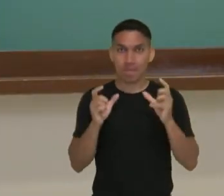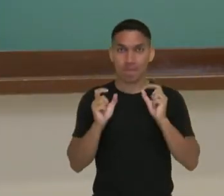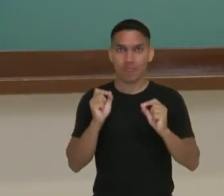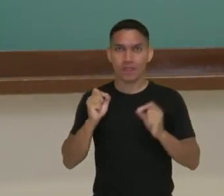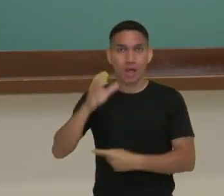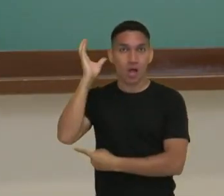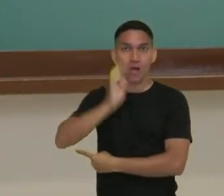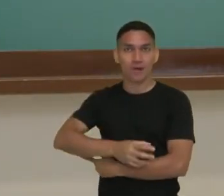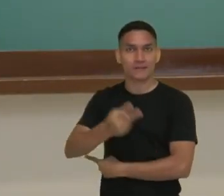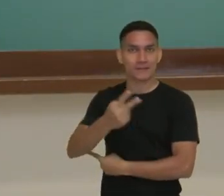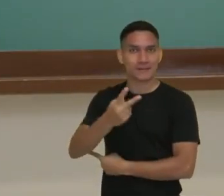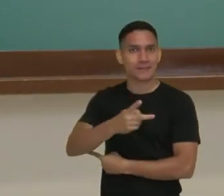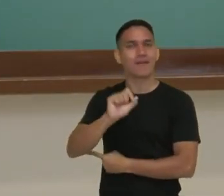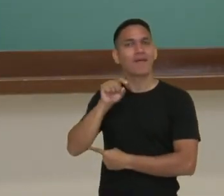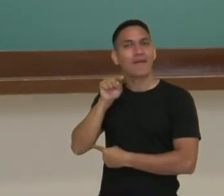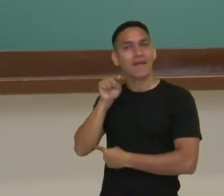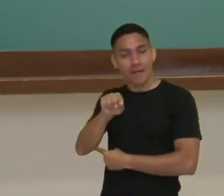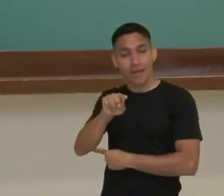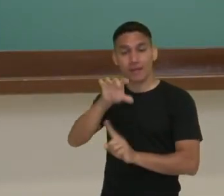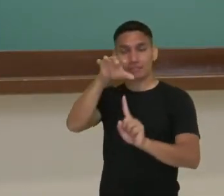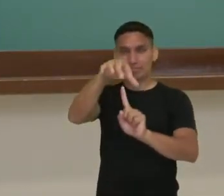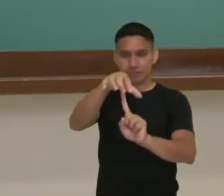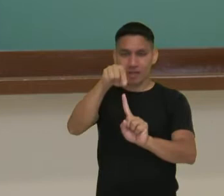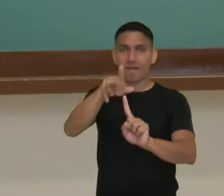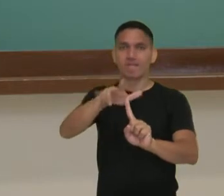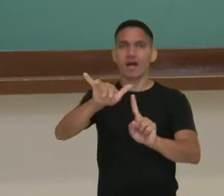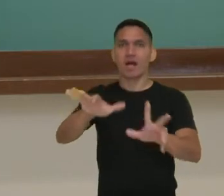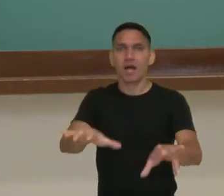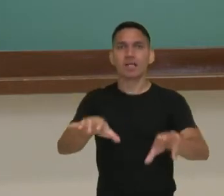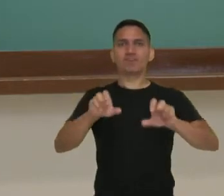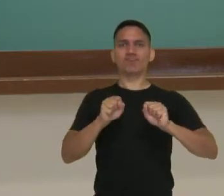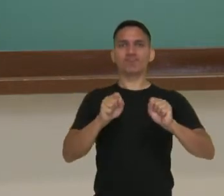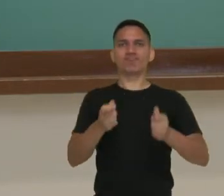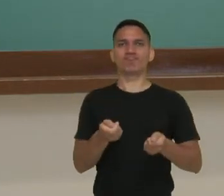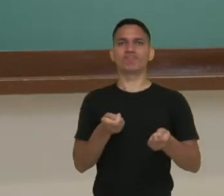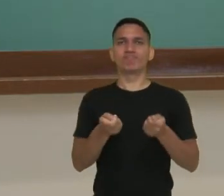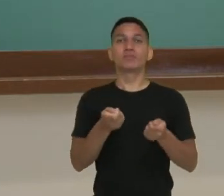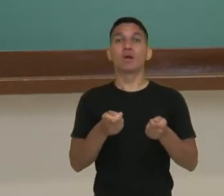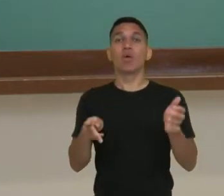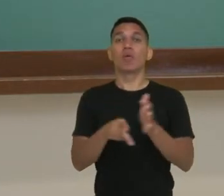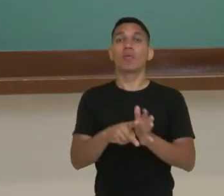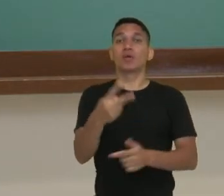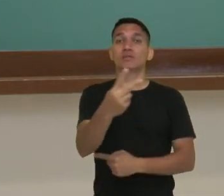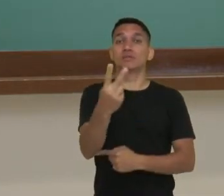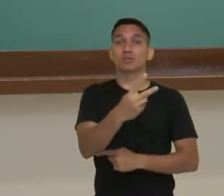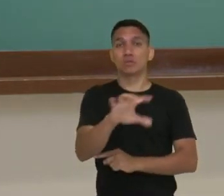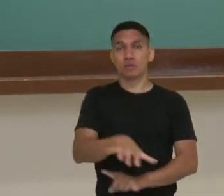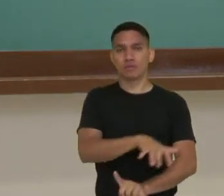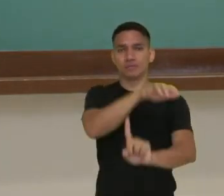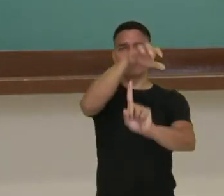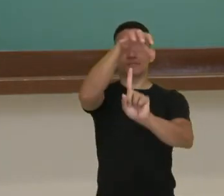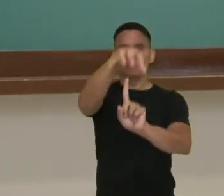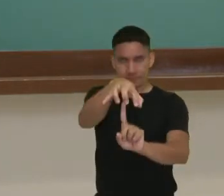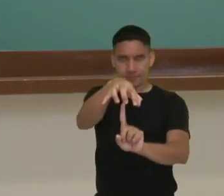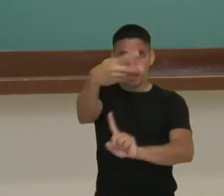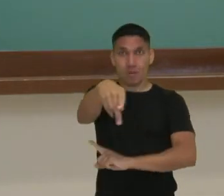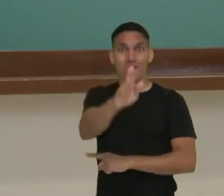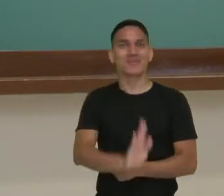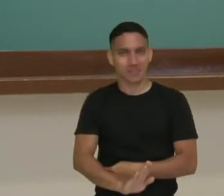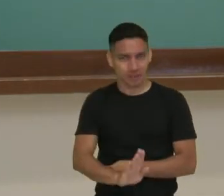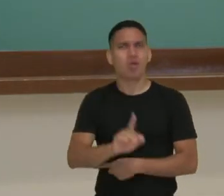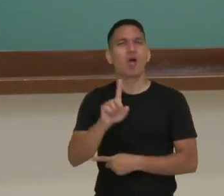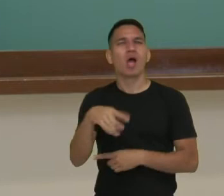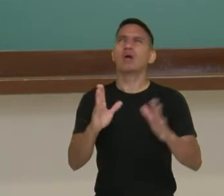Pedro II, ele vai acabar assumindo o chamado Segundo Reinado no Brasil, isso ali